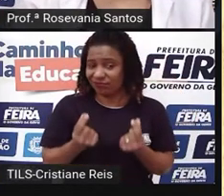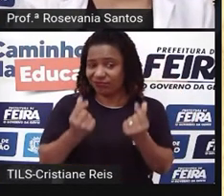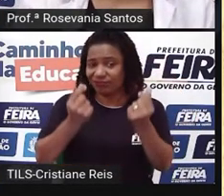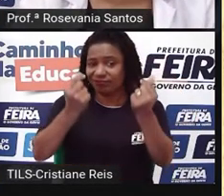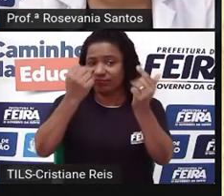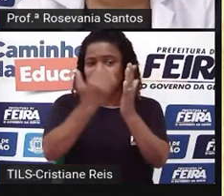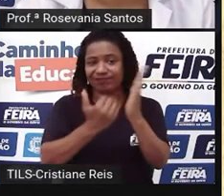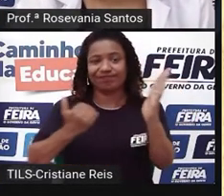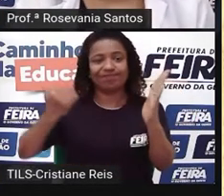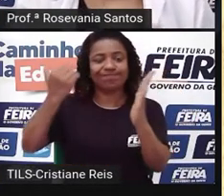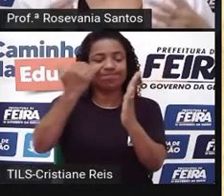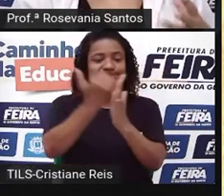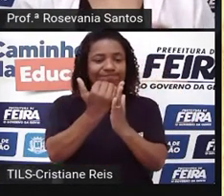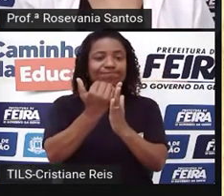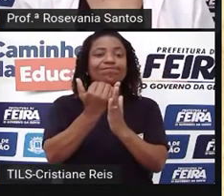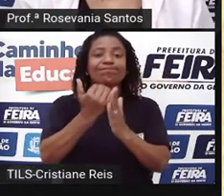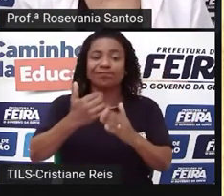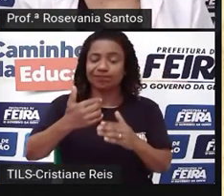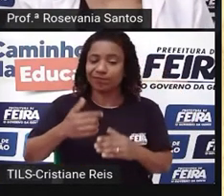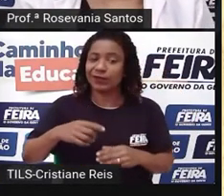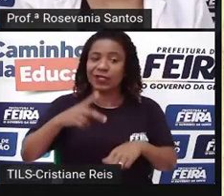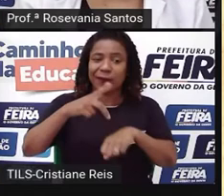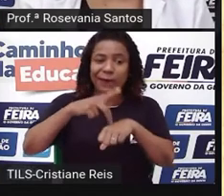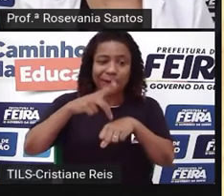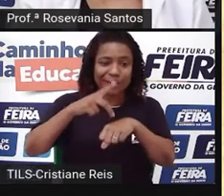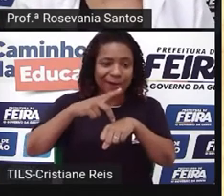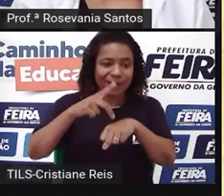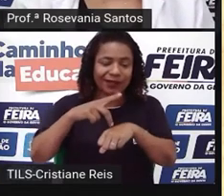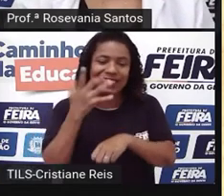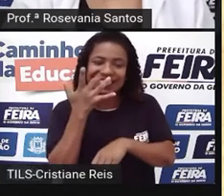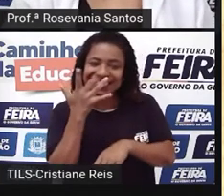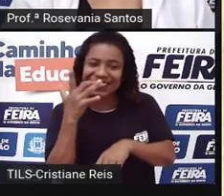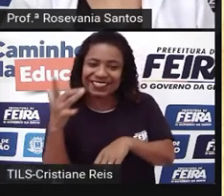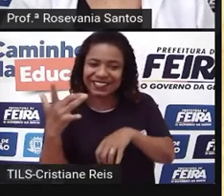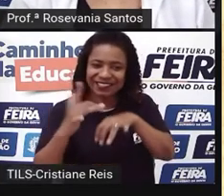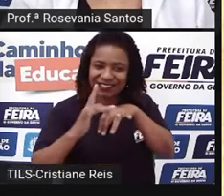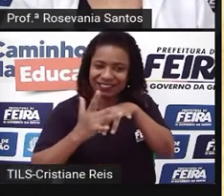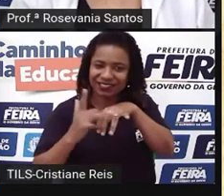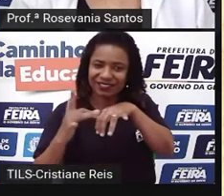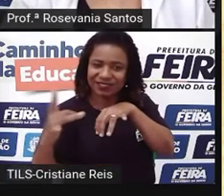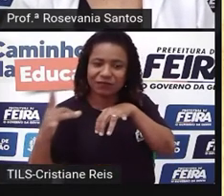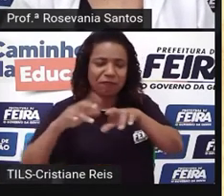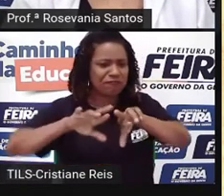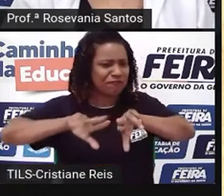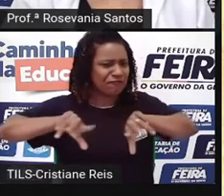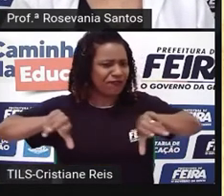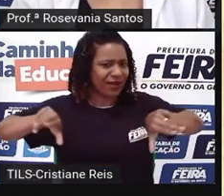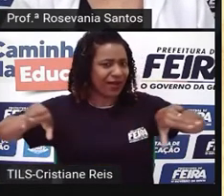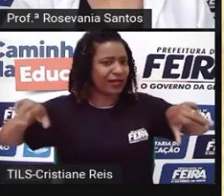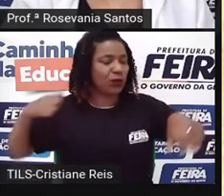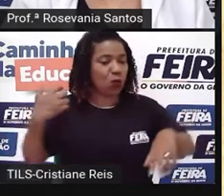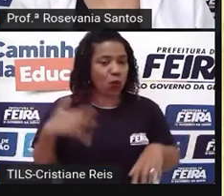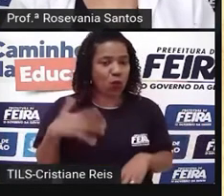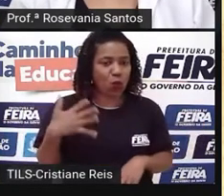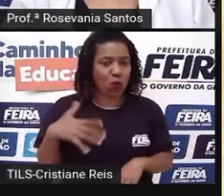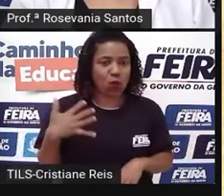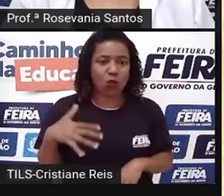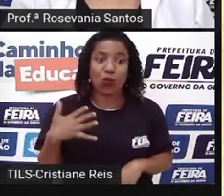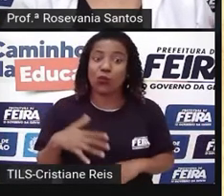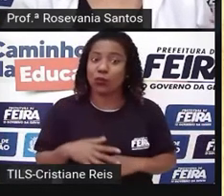grandes quantidades de reservas, né, de pedras preciosas do planeta. O que gerou aqui todo aquele